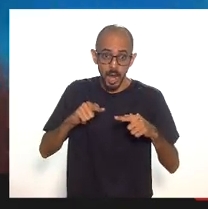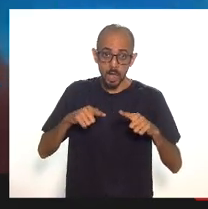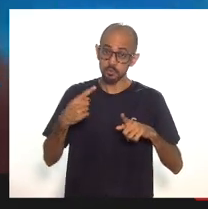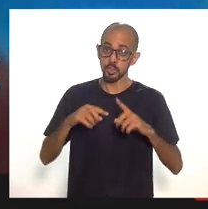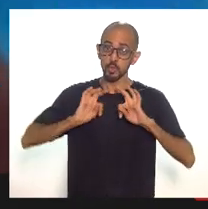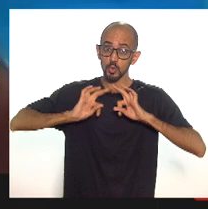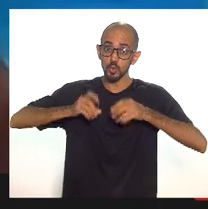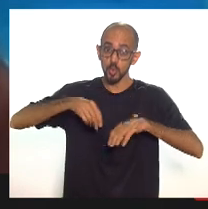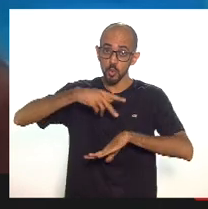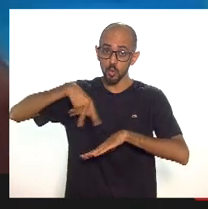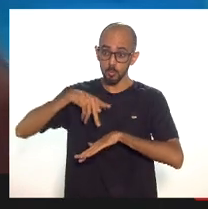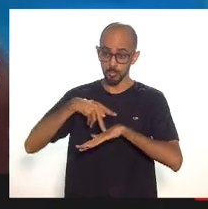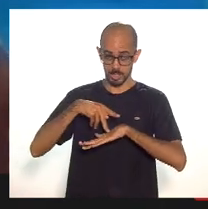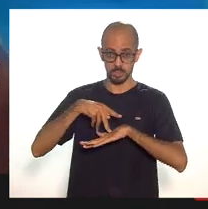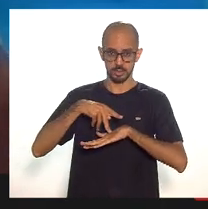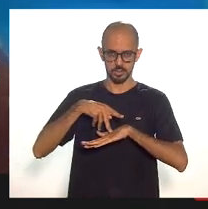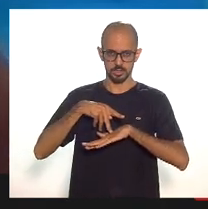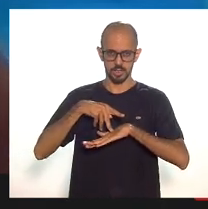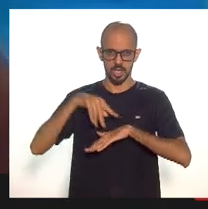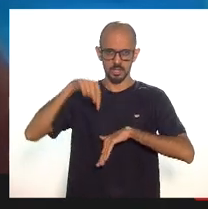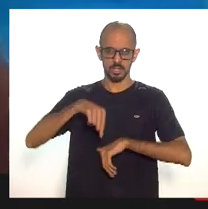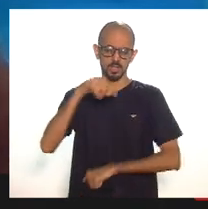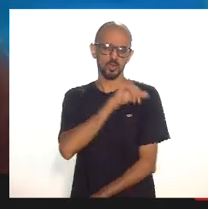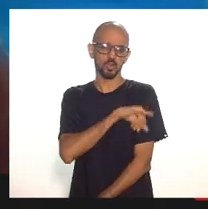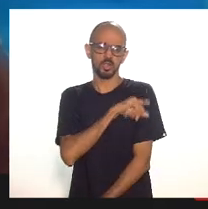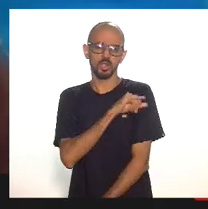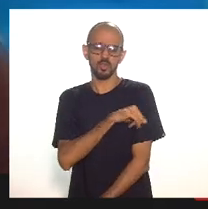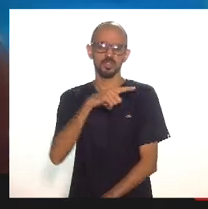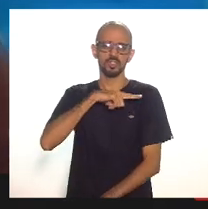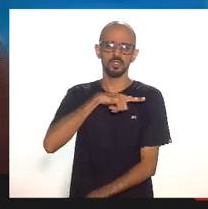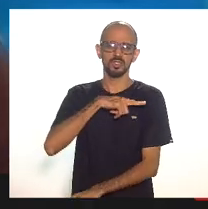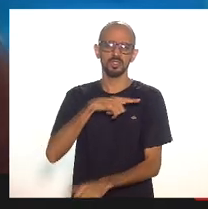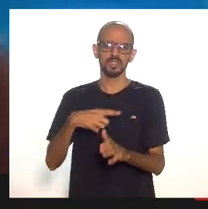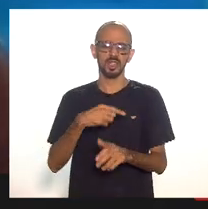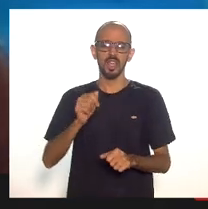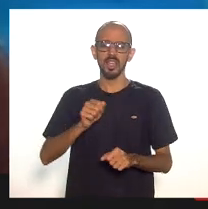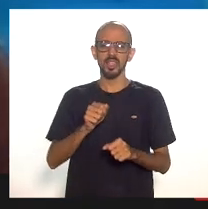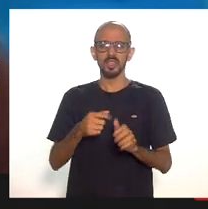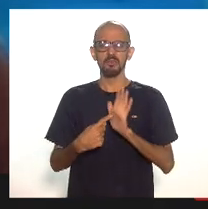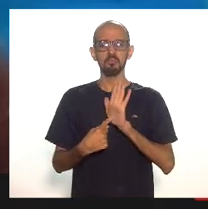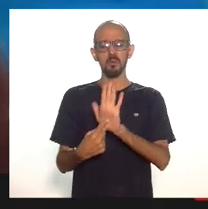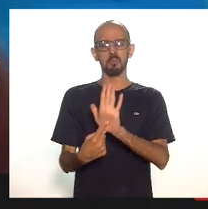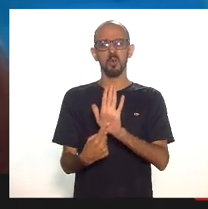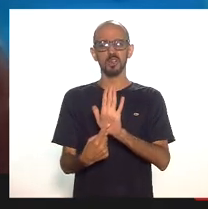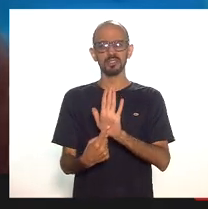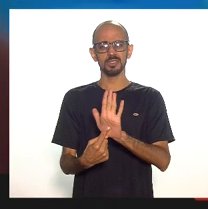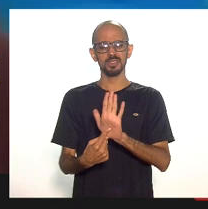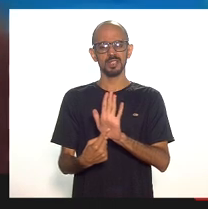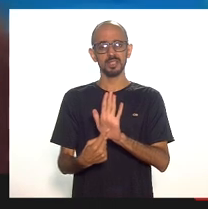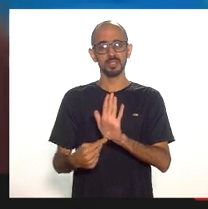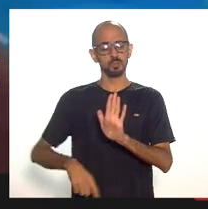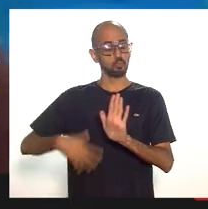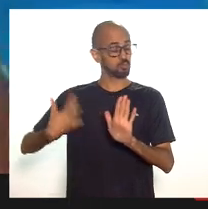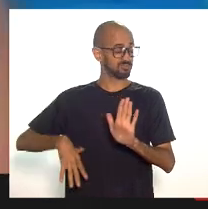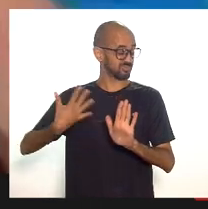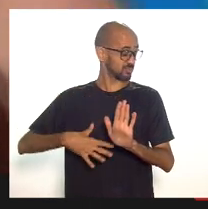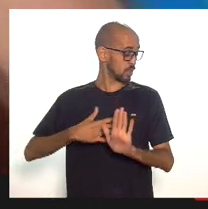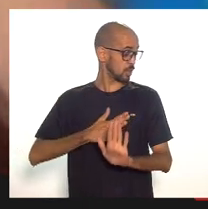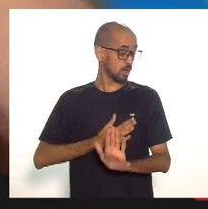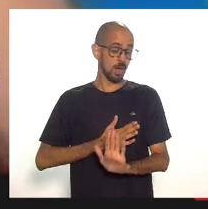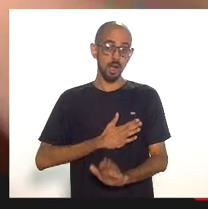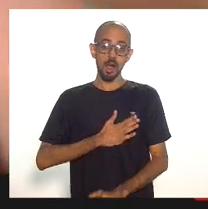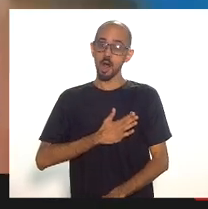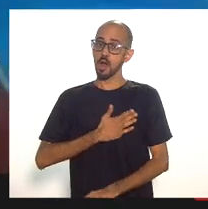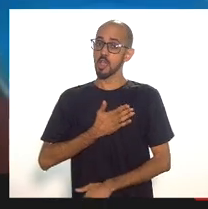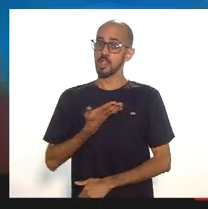No Rio de Janeiro, nós temos exemplos claros de que nós estamos executando quase que algo que a gente tem tanto horror